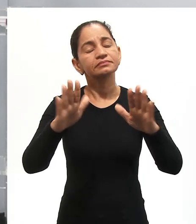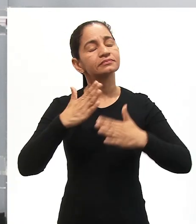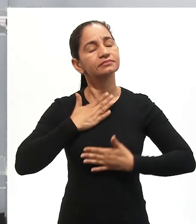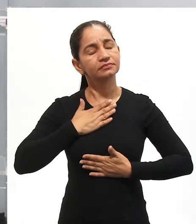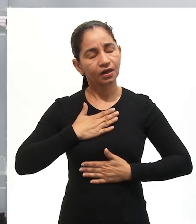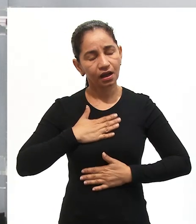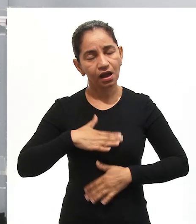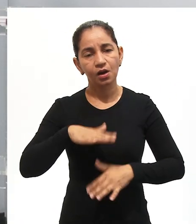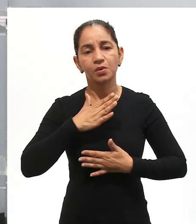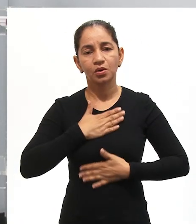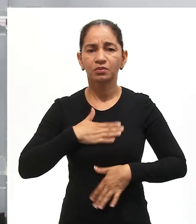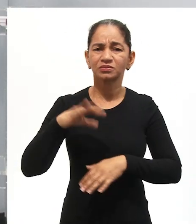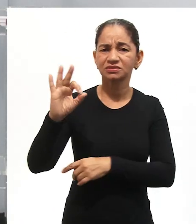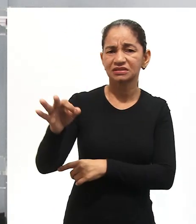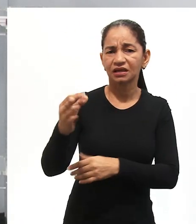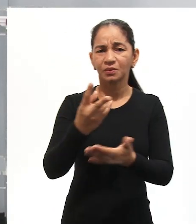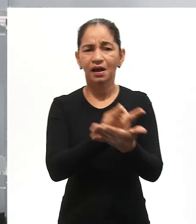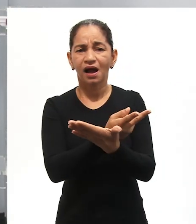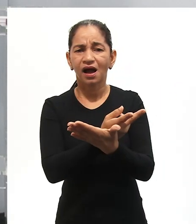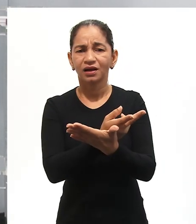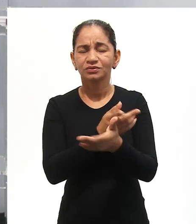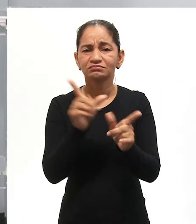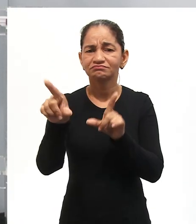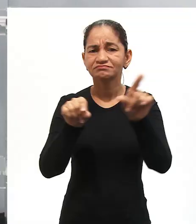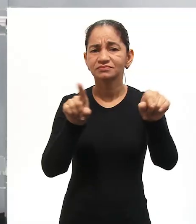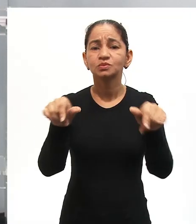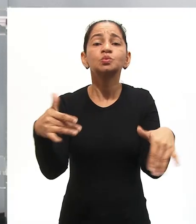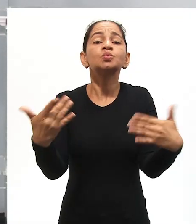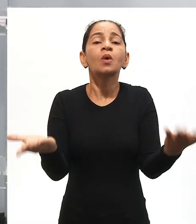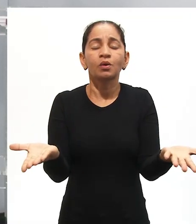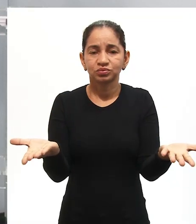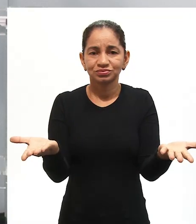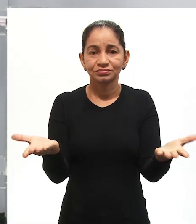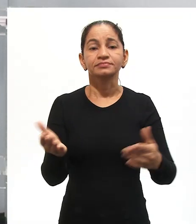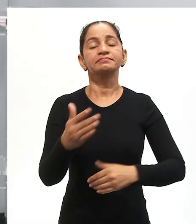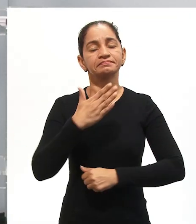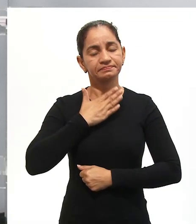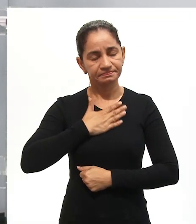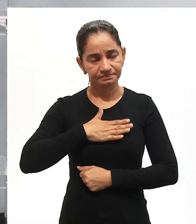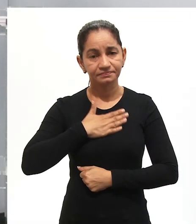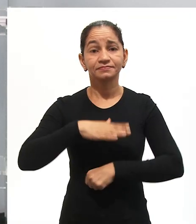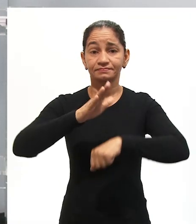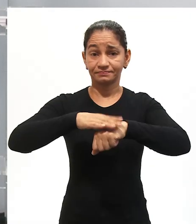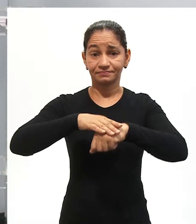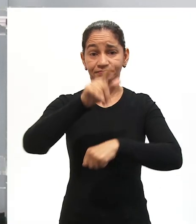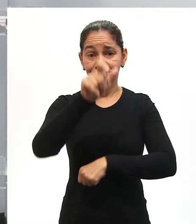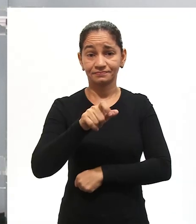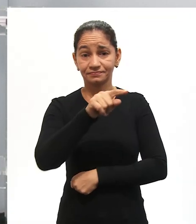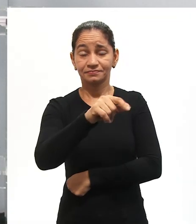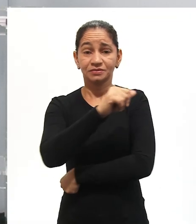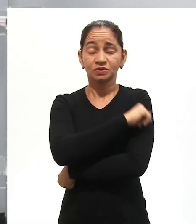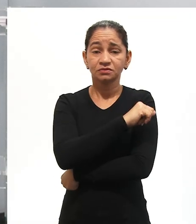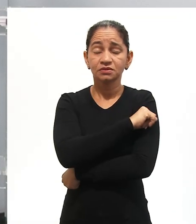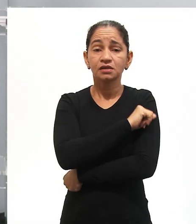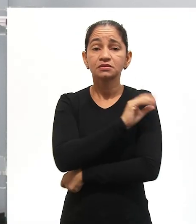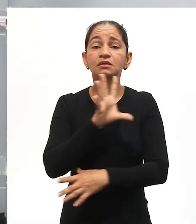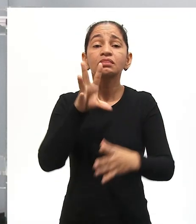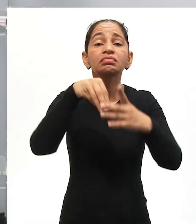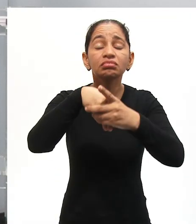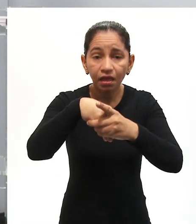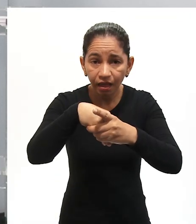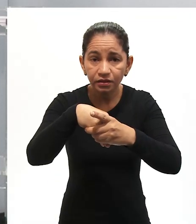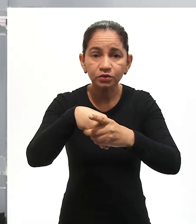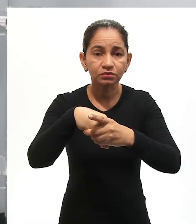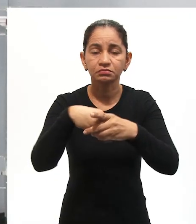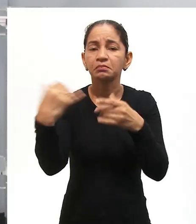seu entendimento do que é certo, do que não é, que o aluno possui, tá? O aluno é um saco vazio, tá,